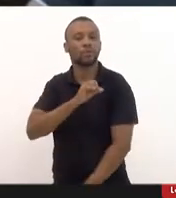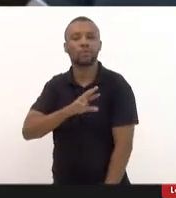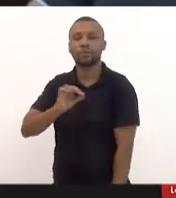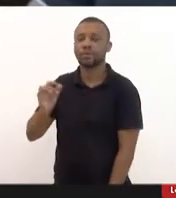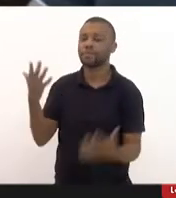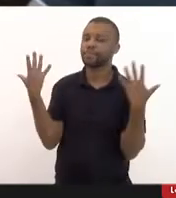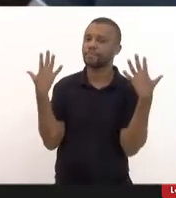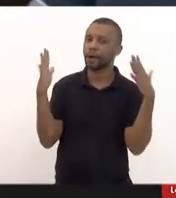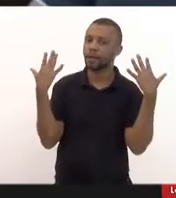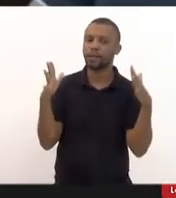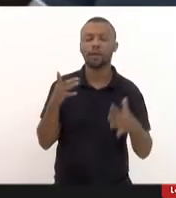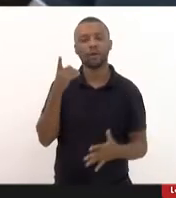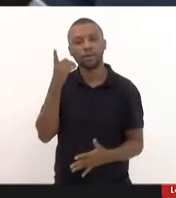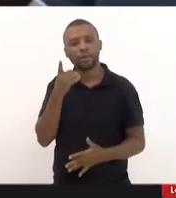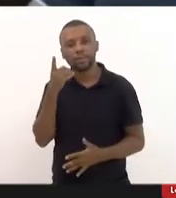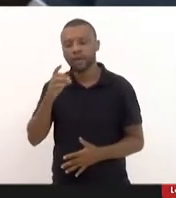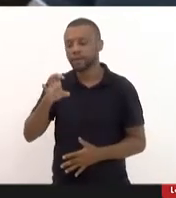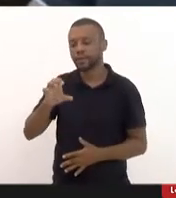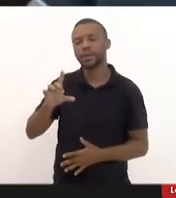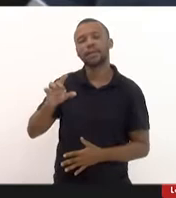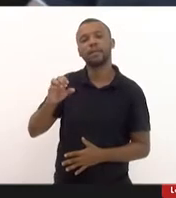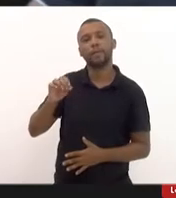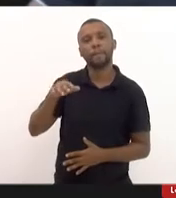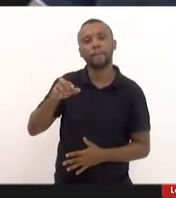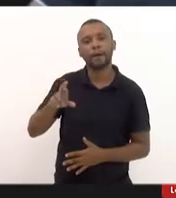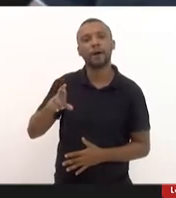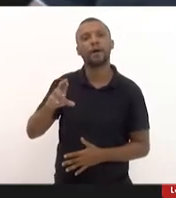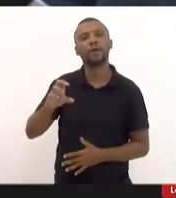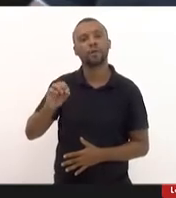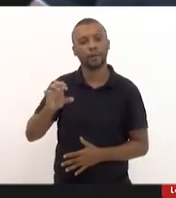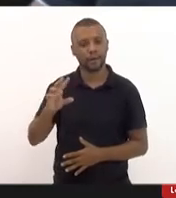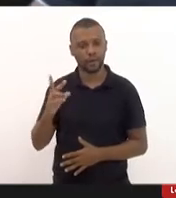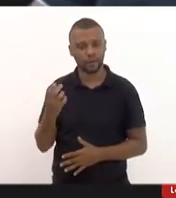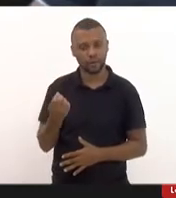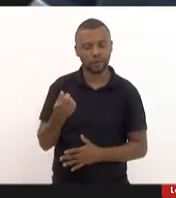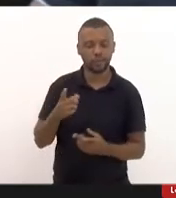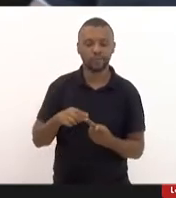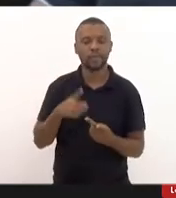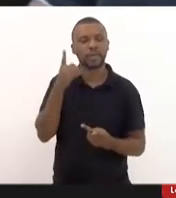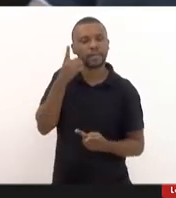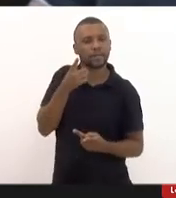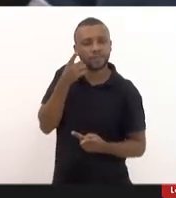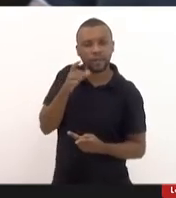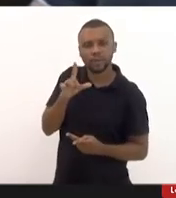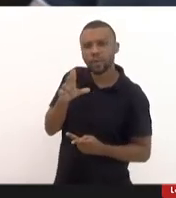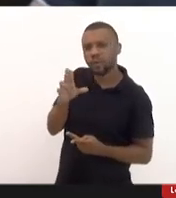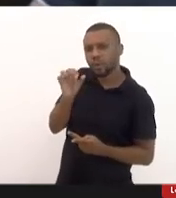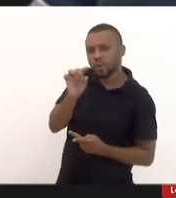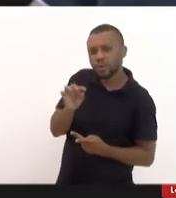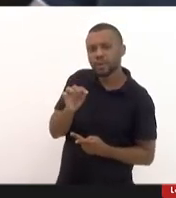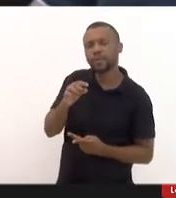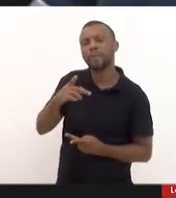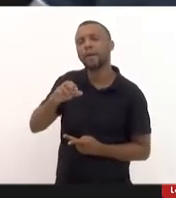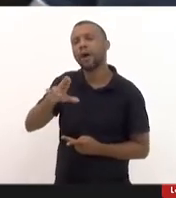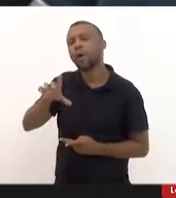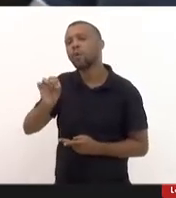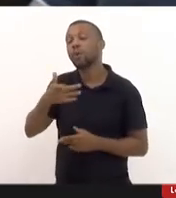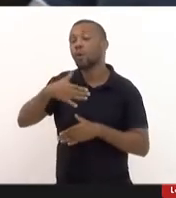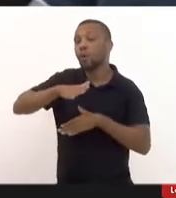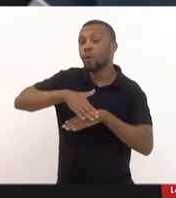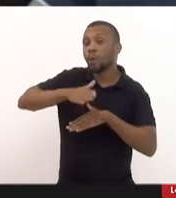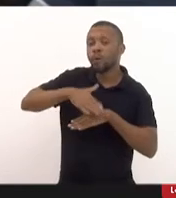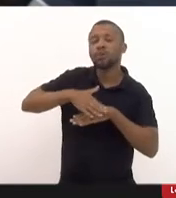o deputado Leomar Coelho, deputado Luiz Paulo, o autor da lei, Rosenberg Reis,